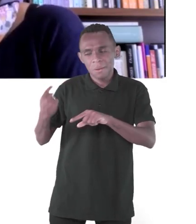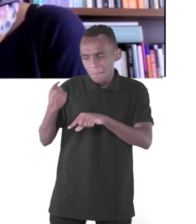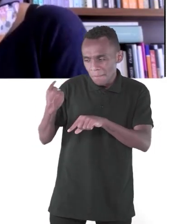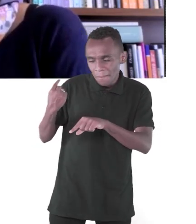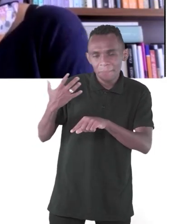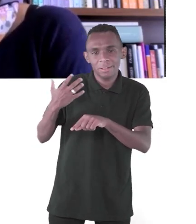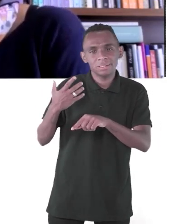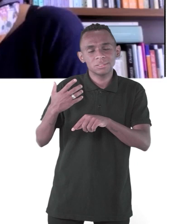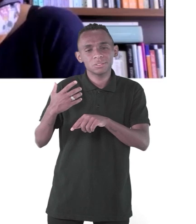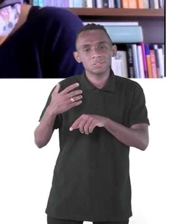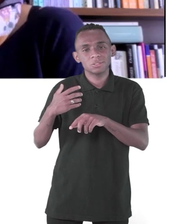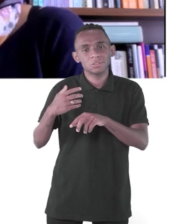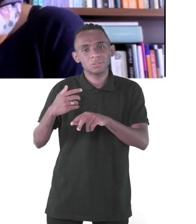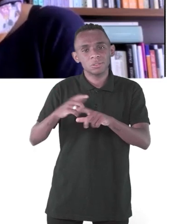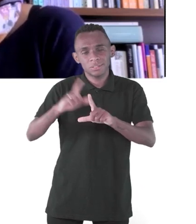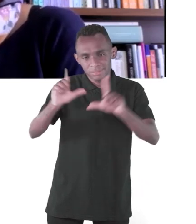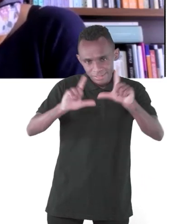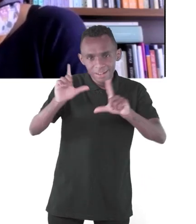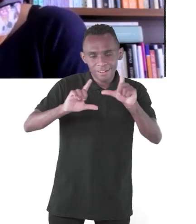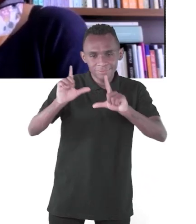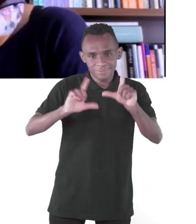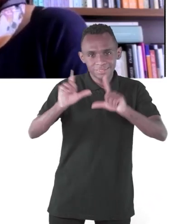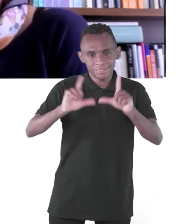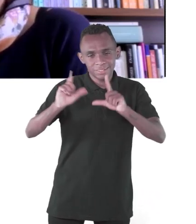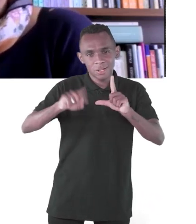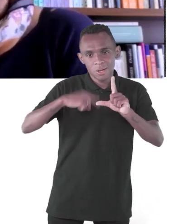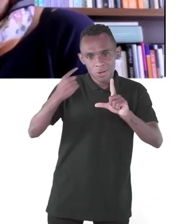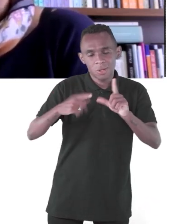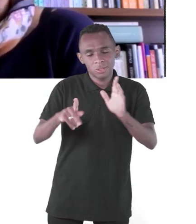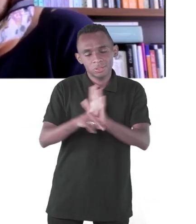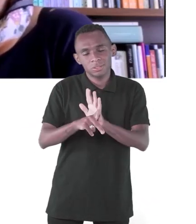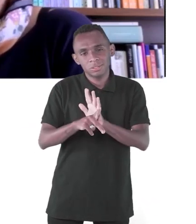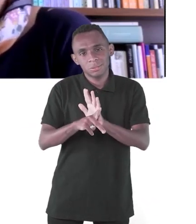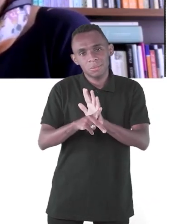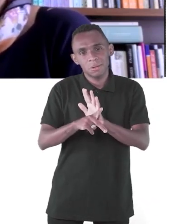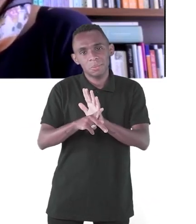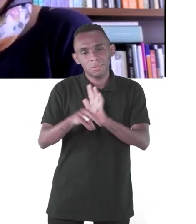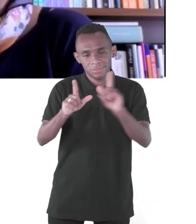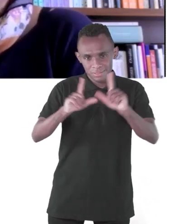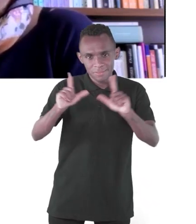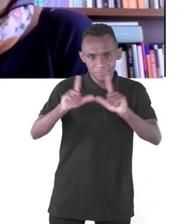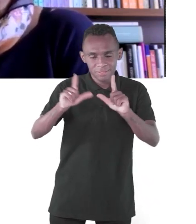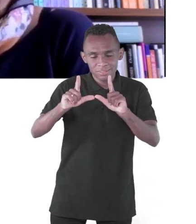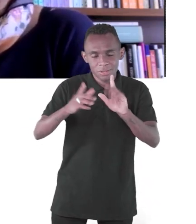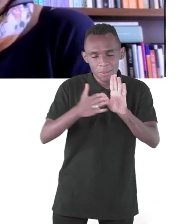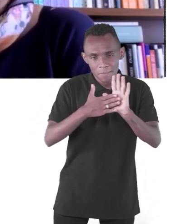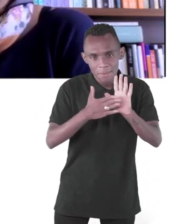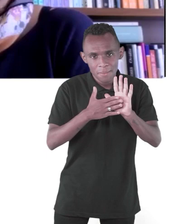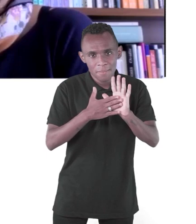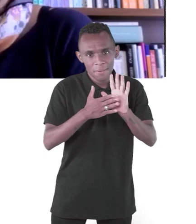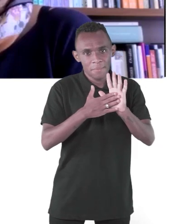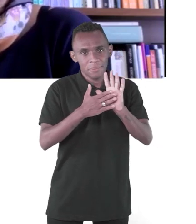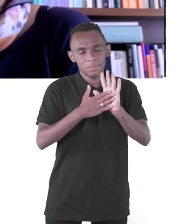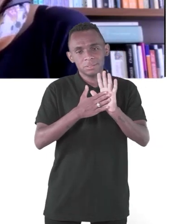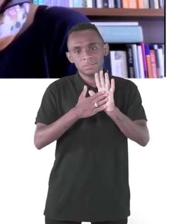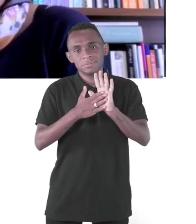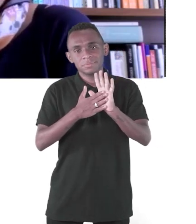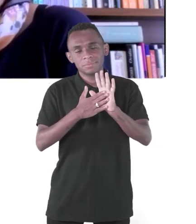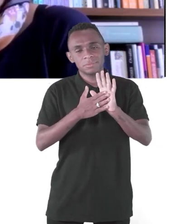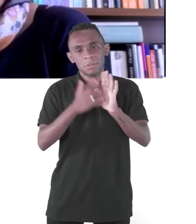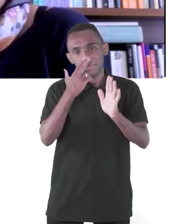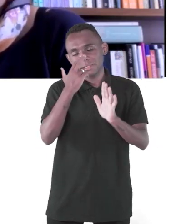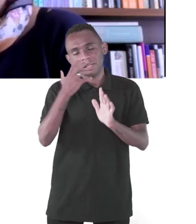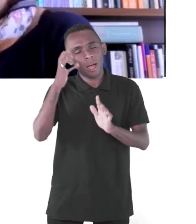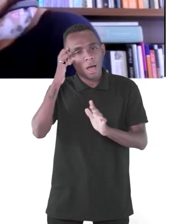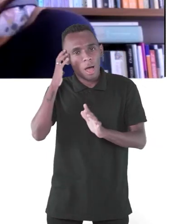época, foi programa de auditório no Sesc Vila Mariana. A gente fazia um programa como se fosse um programa da